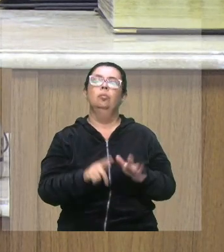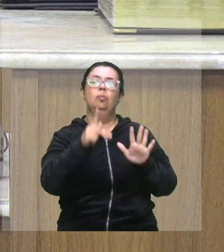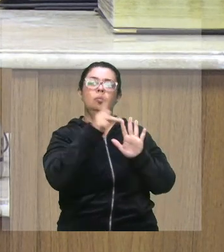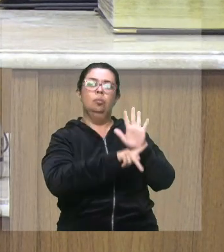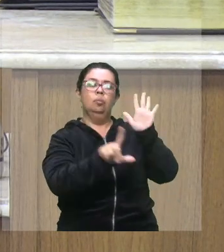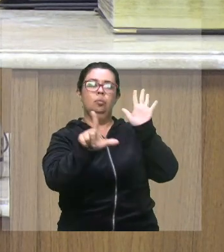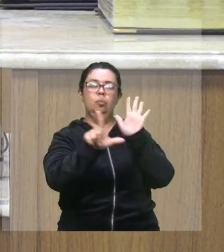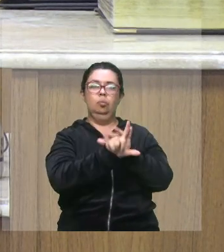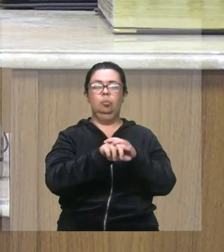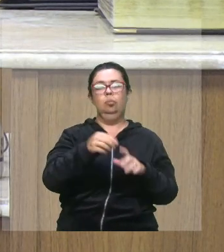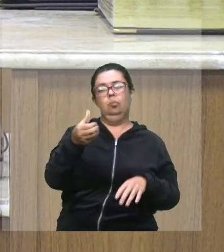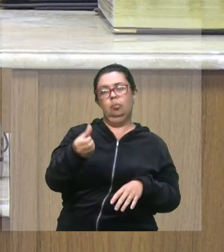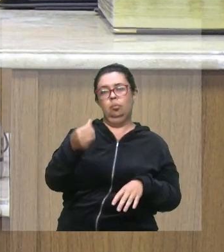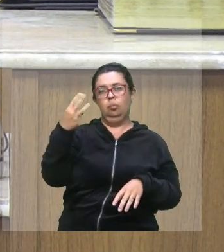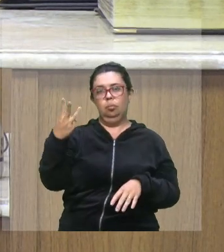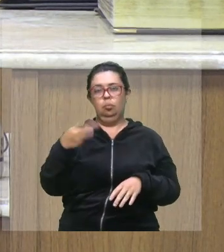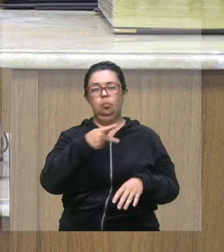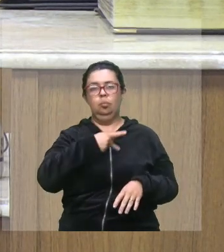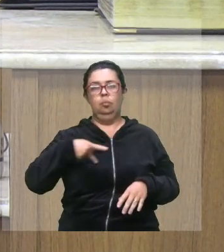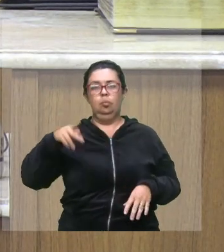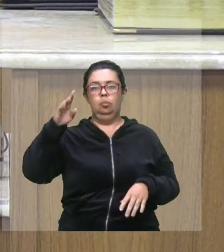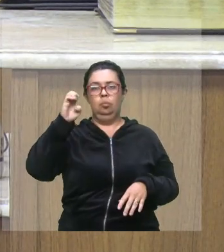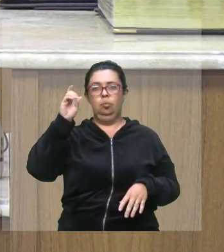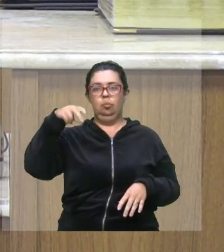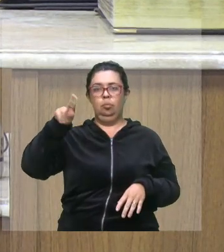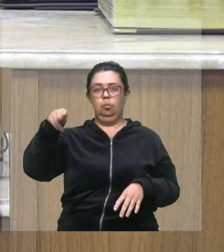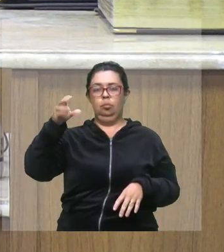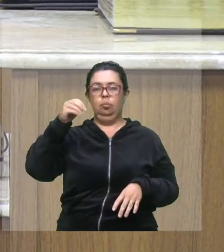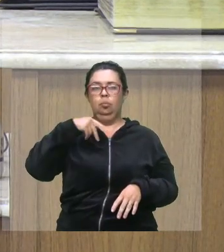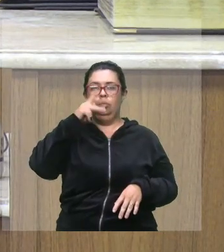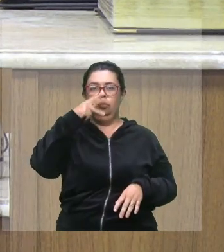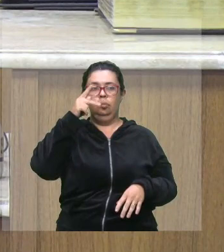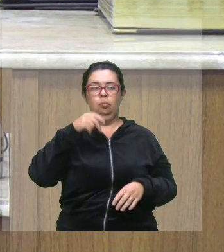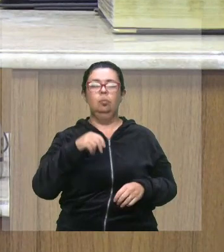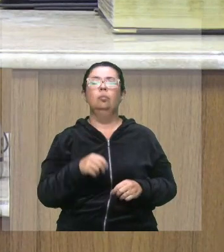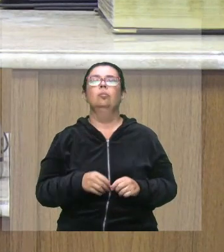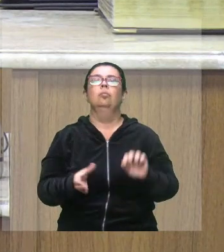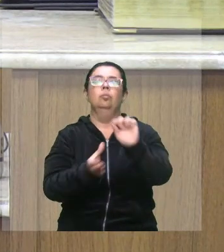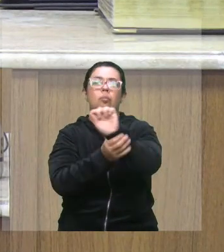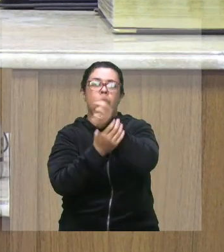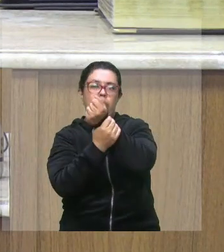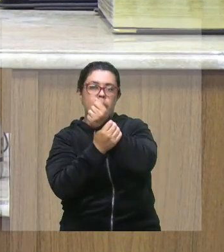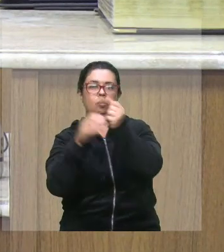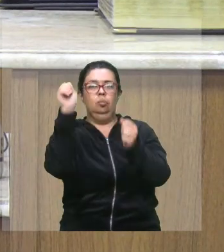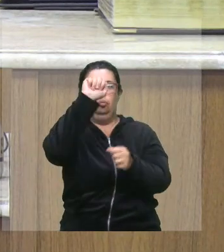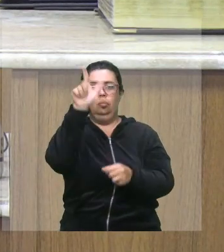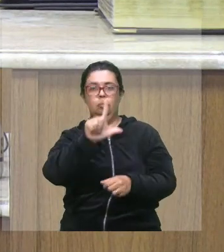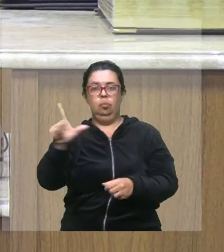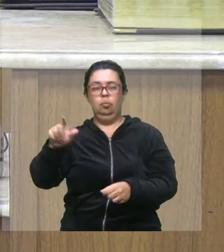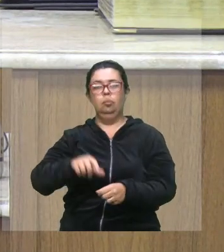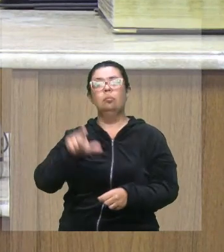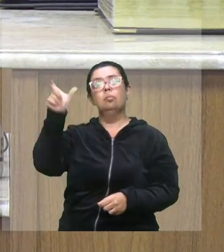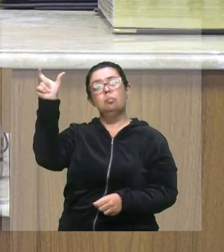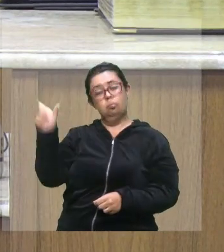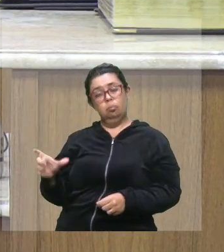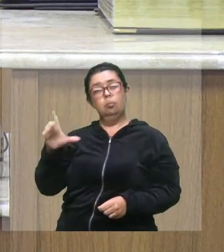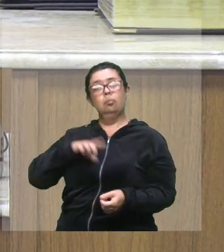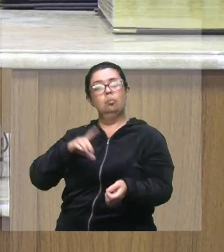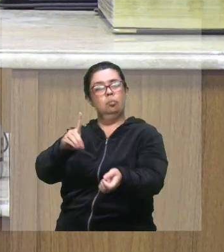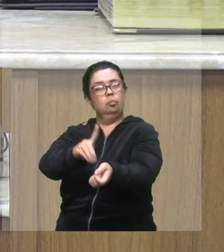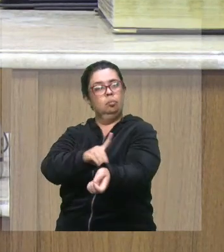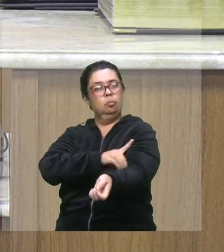63/2024, do vereador Edson de Souza, regulamenta o uso do bracelete azul para pessoas diabéticas no município de